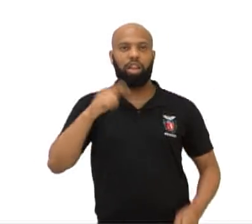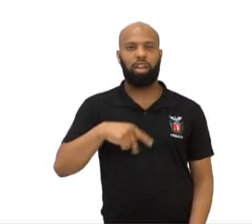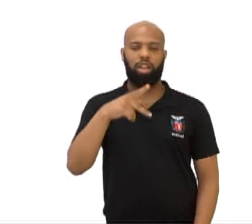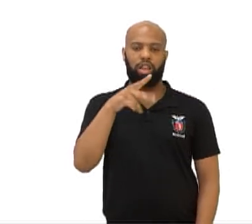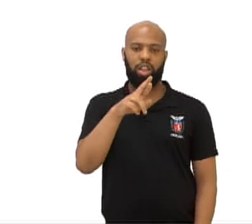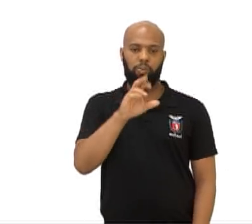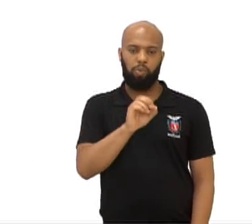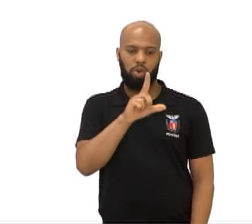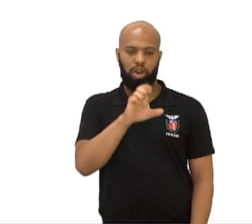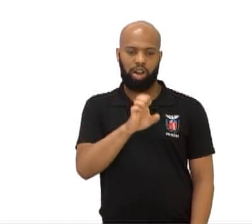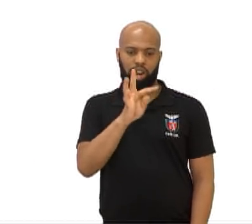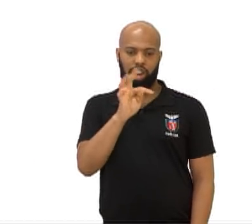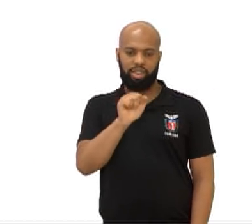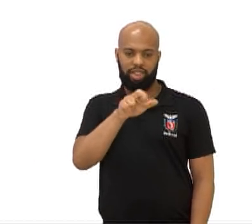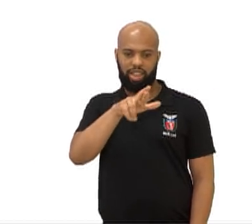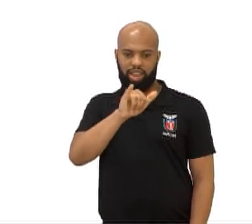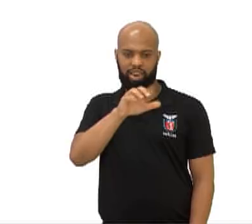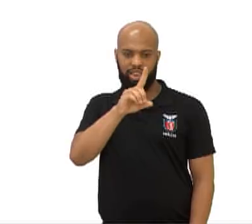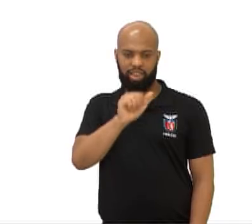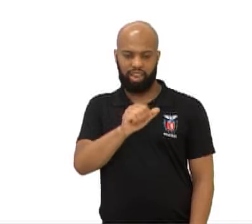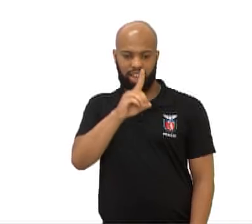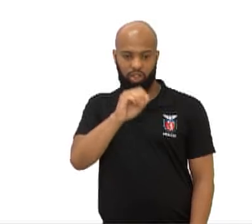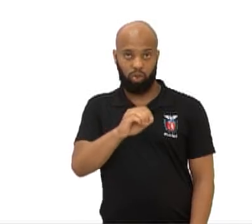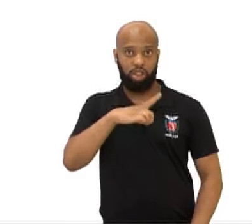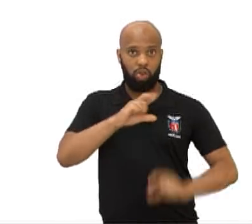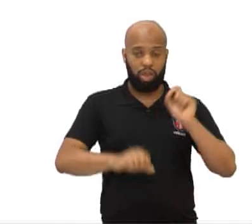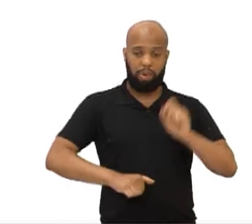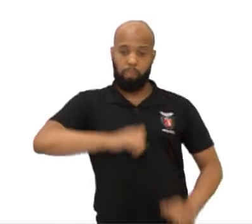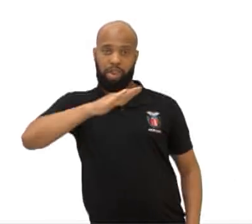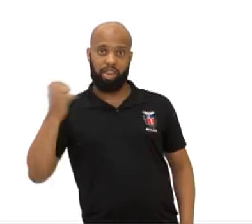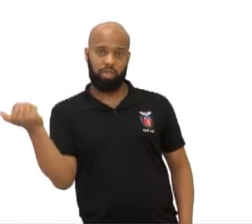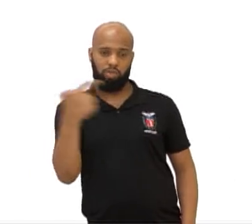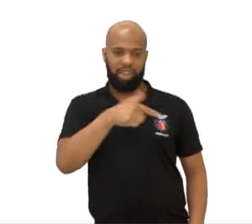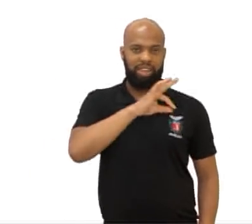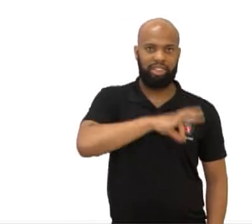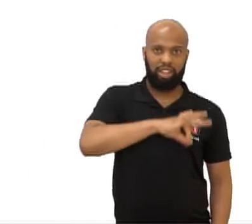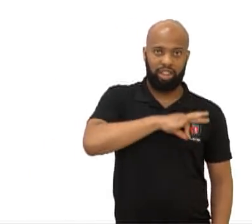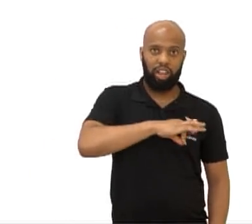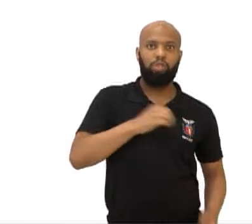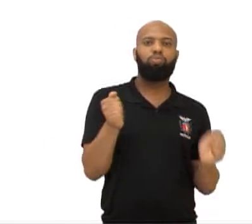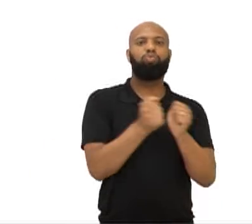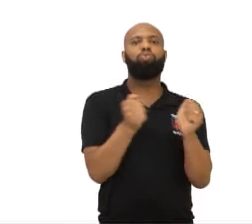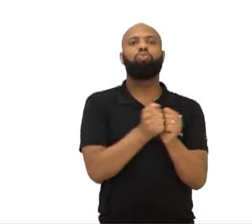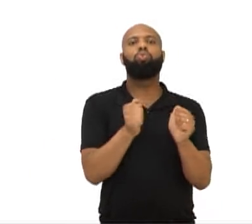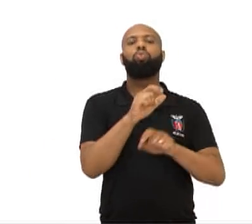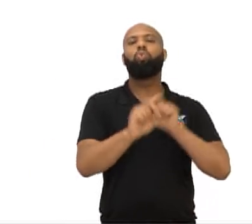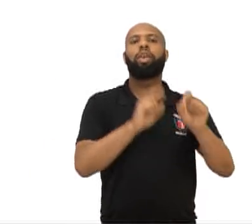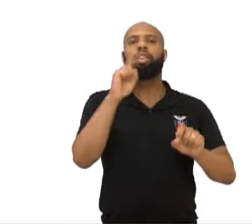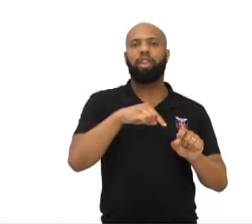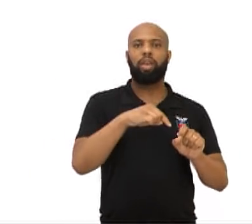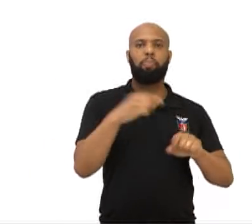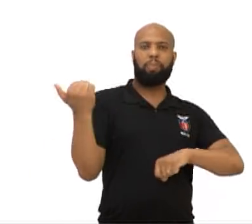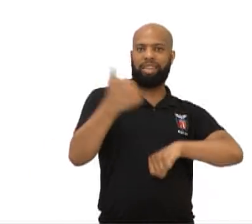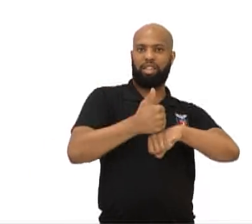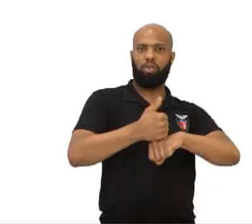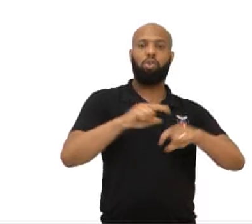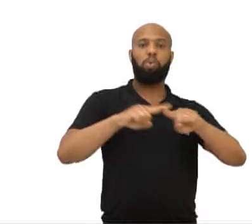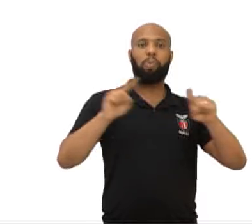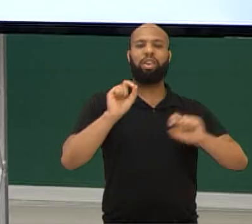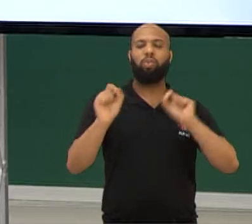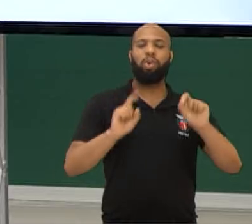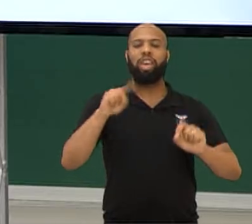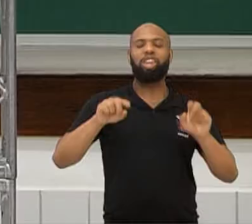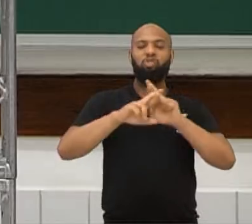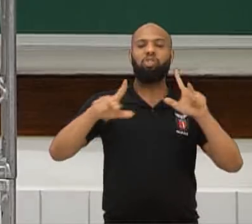trabalhador, produz além do valor do seu salário, fica com o patrão. E essa é a origem do lucro. Marx chama essa diferença de